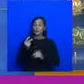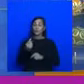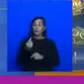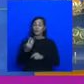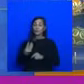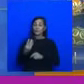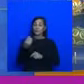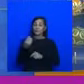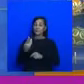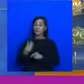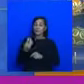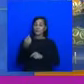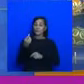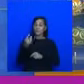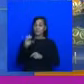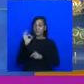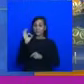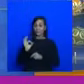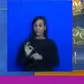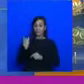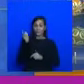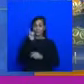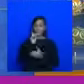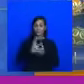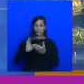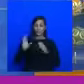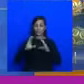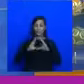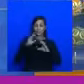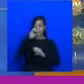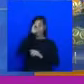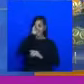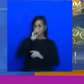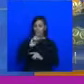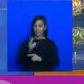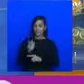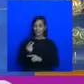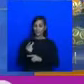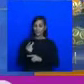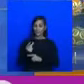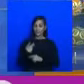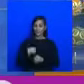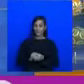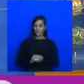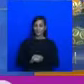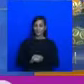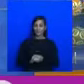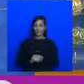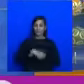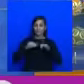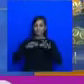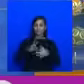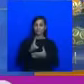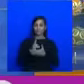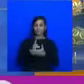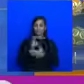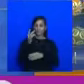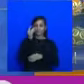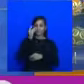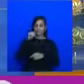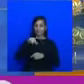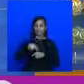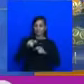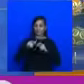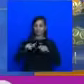13, 14 ou 15 números. Bola amarela, 12. Amarela número 12. A nossa transmissão ao